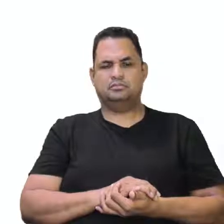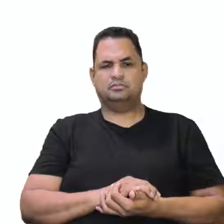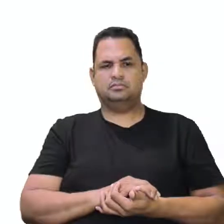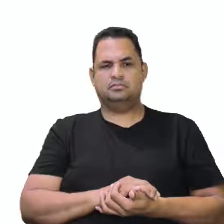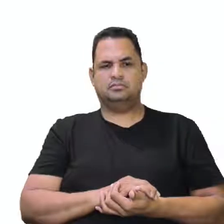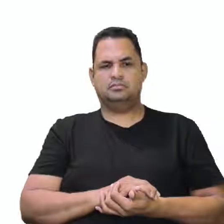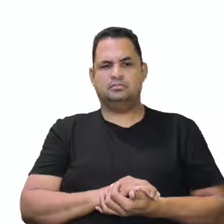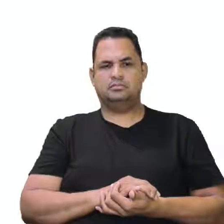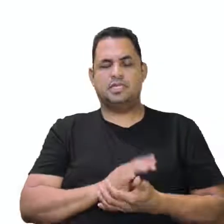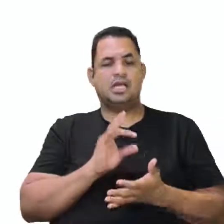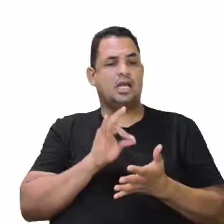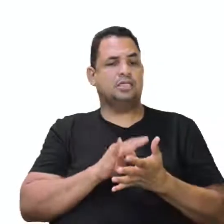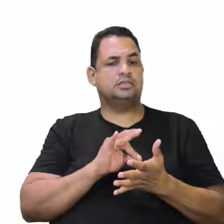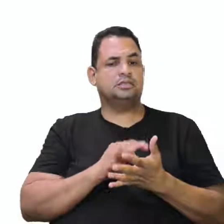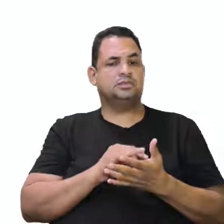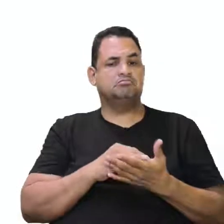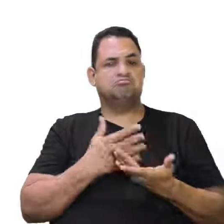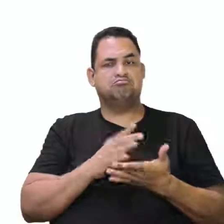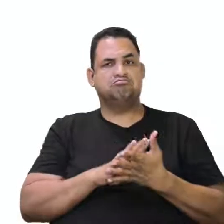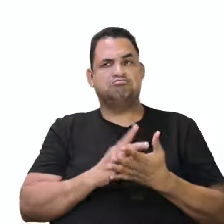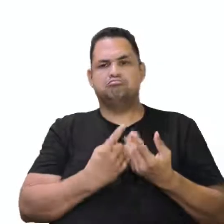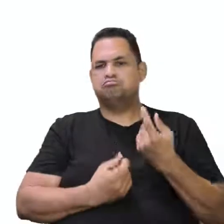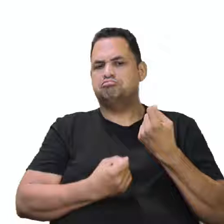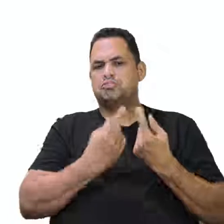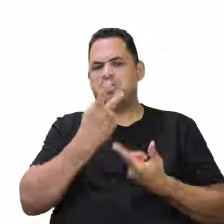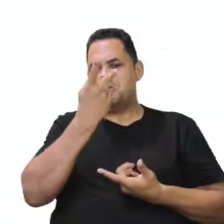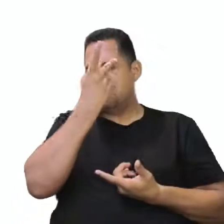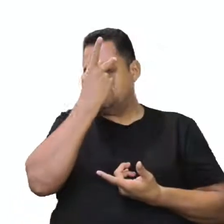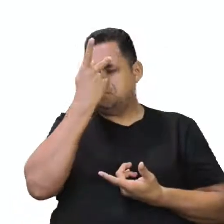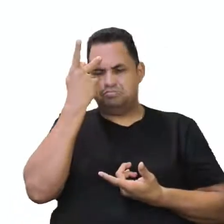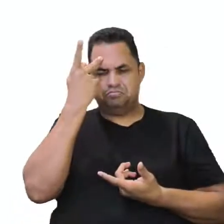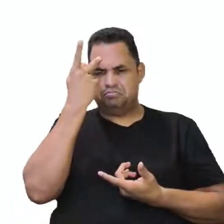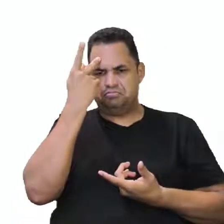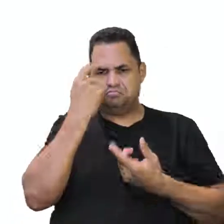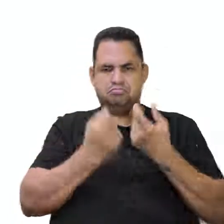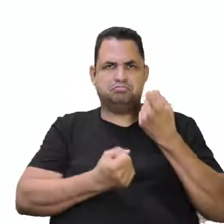new. A realidade é que ninguém